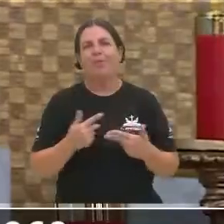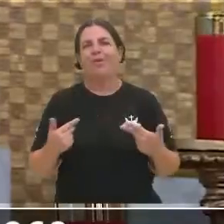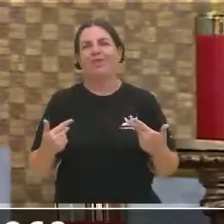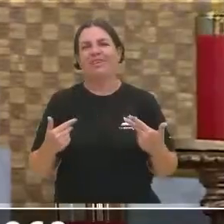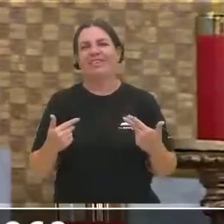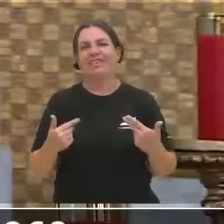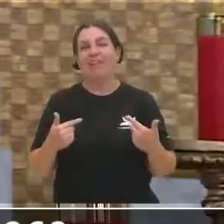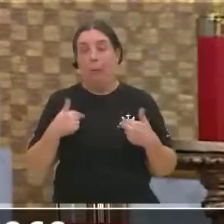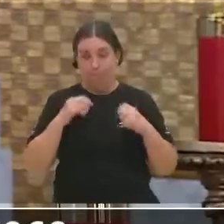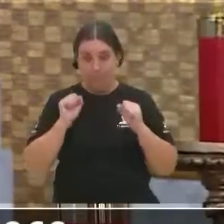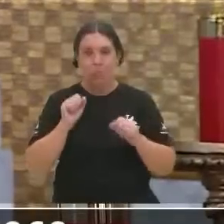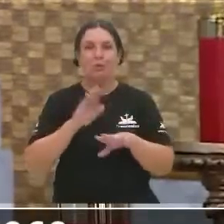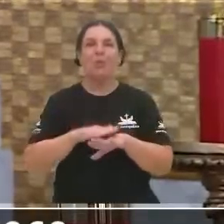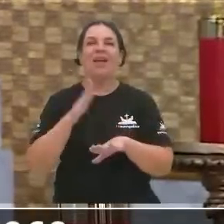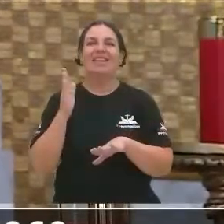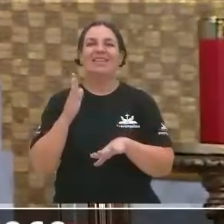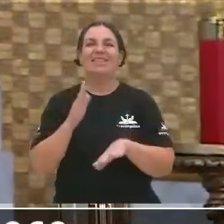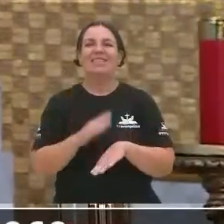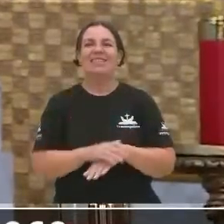eu posso mais